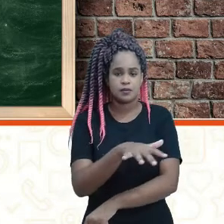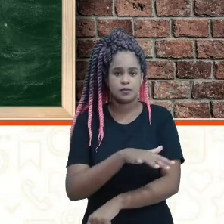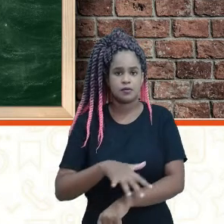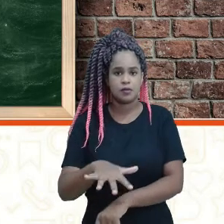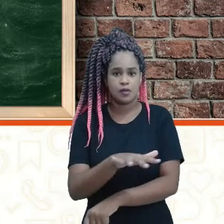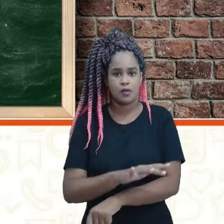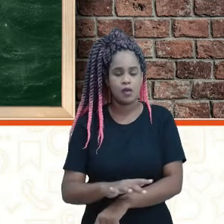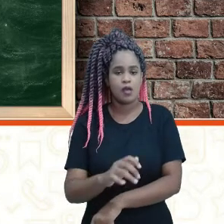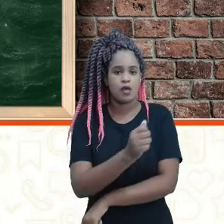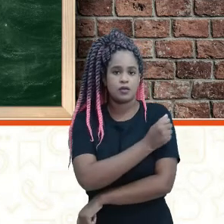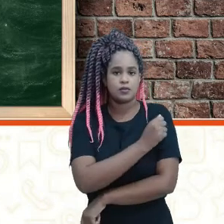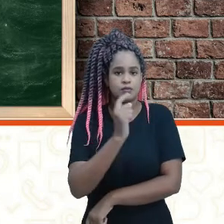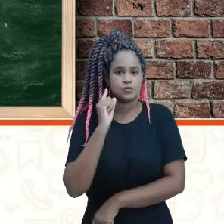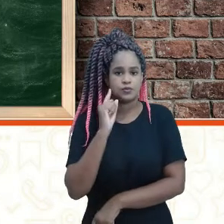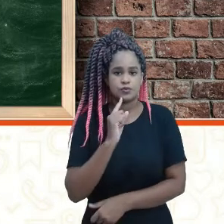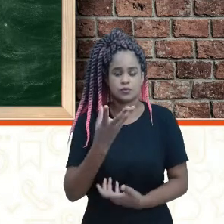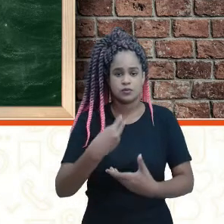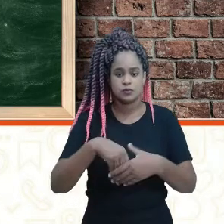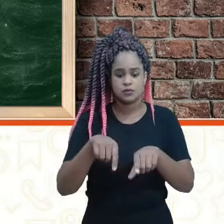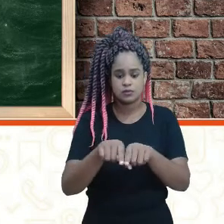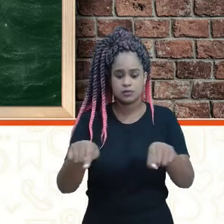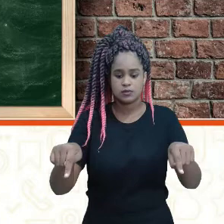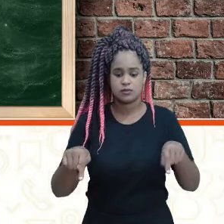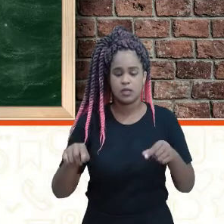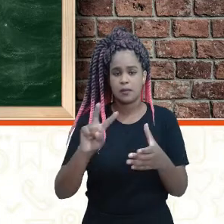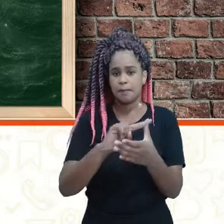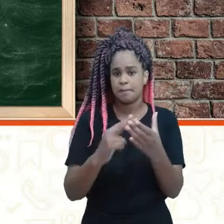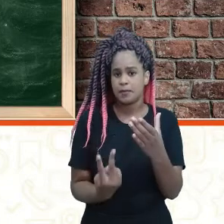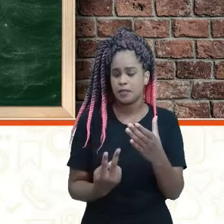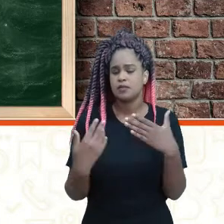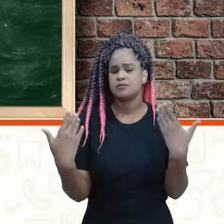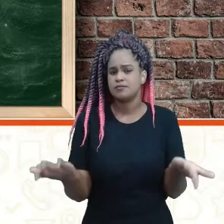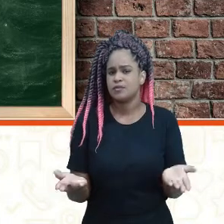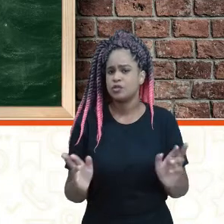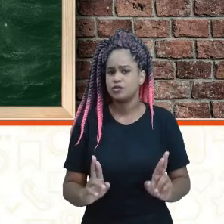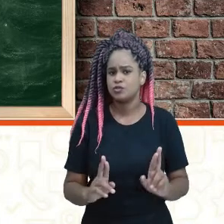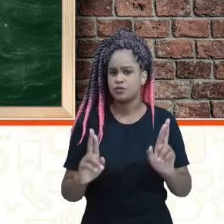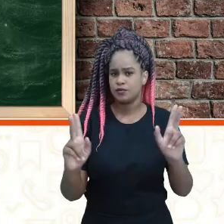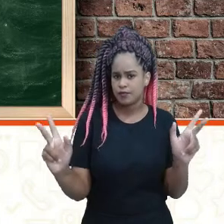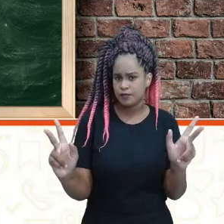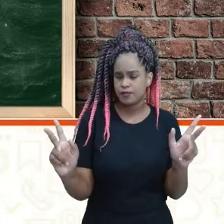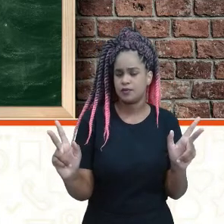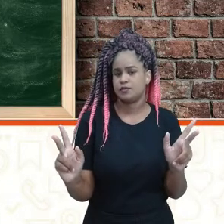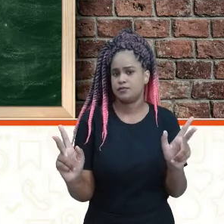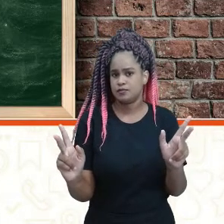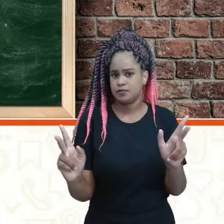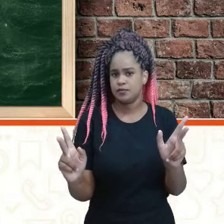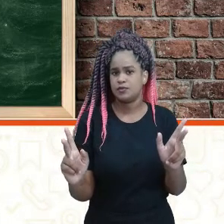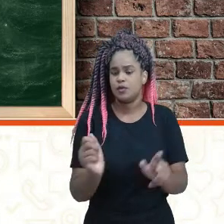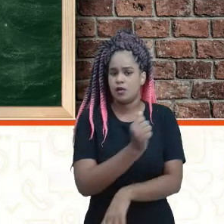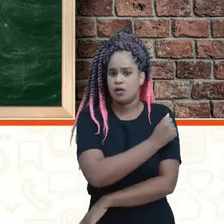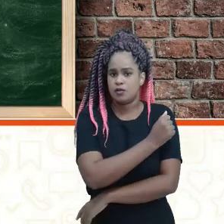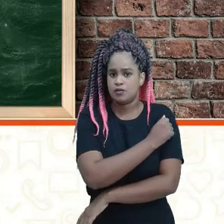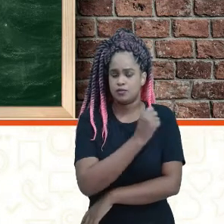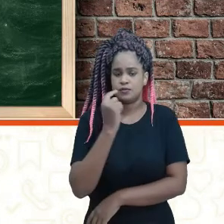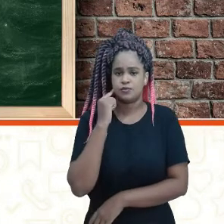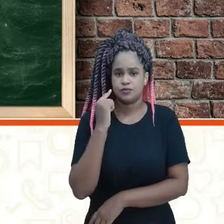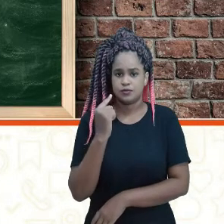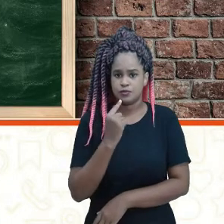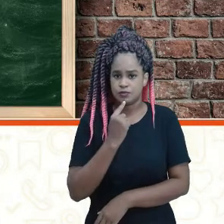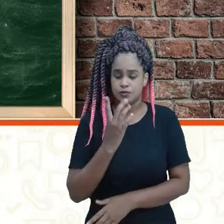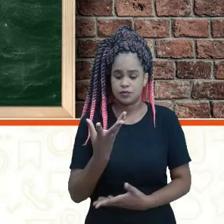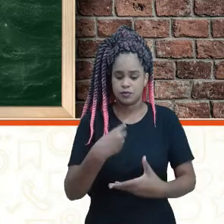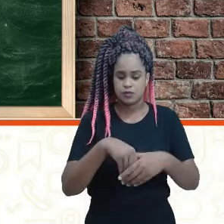na sala bilíngue. Qual é a diferença do trabalho com o estudante surdo numa sala